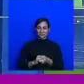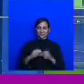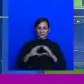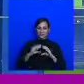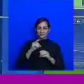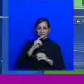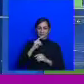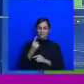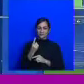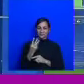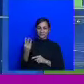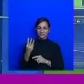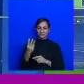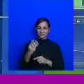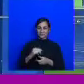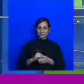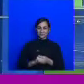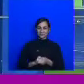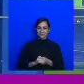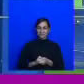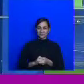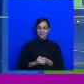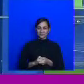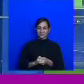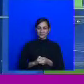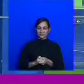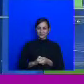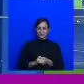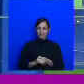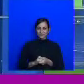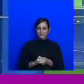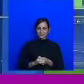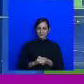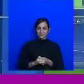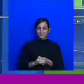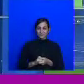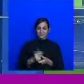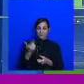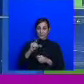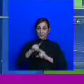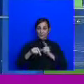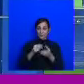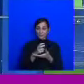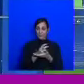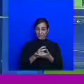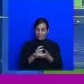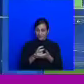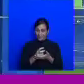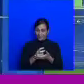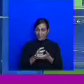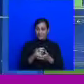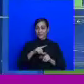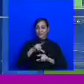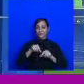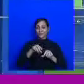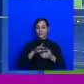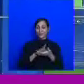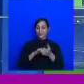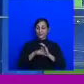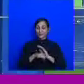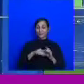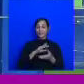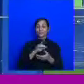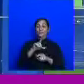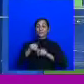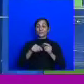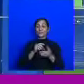Bola verde, número 13. Verde, 13. Depois do sorteio da Quina, do sorteio da Loto Mania,